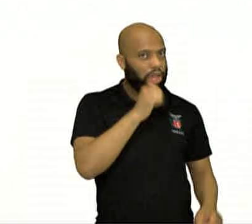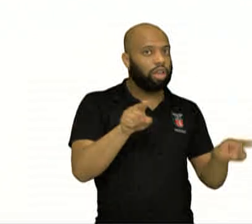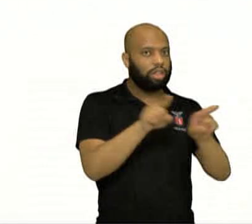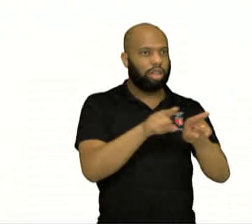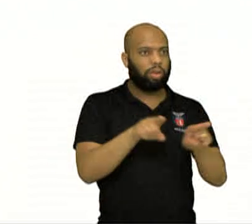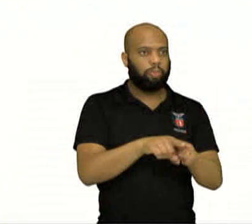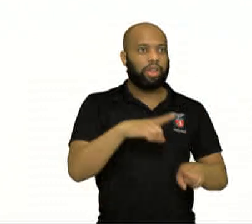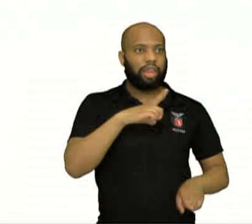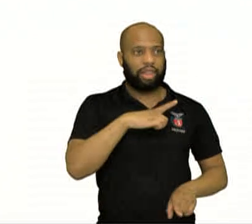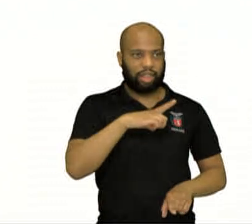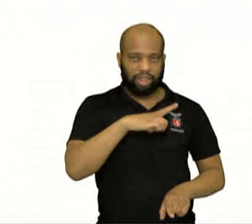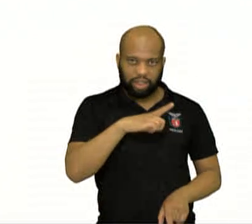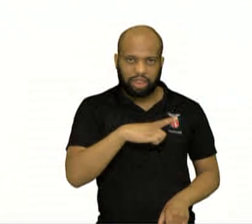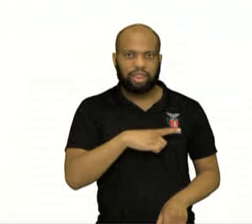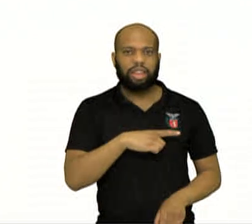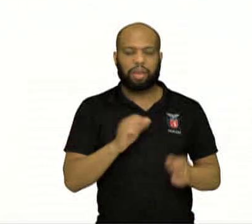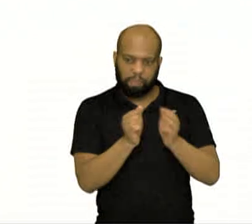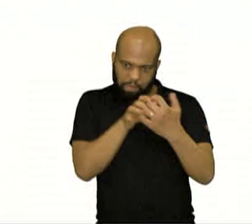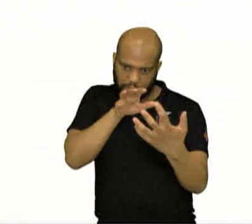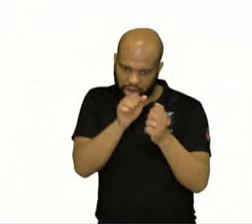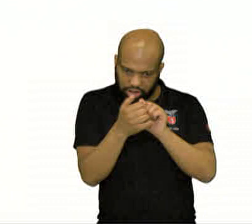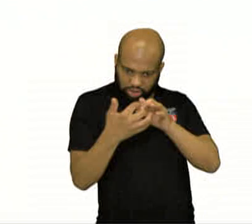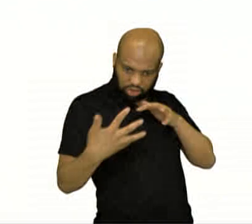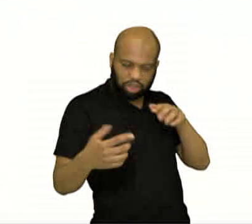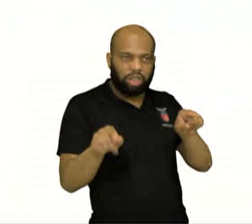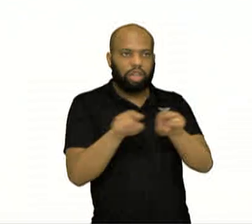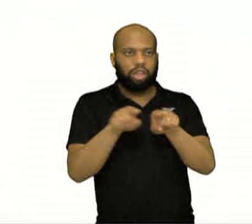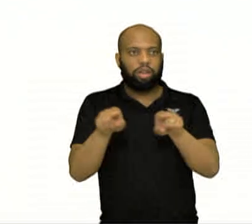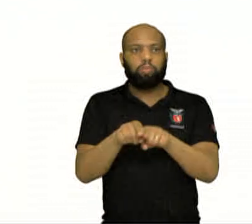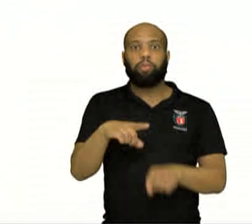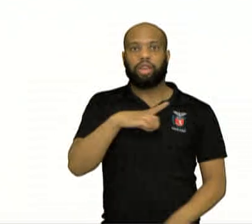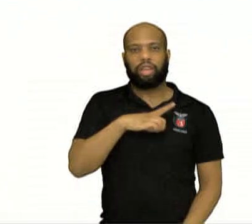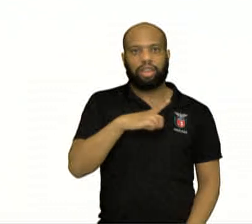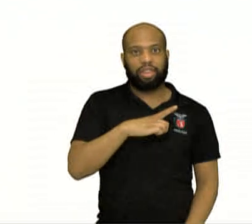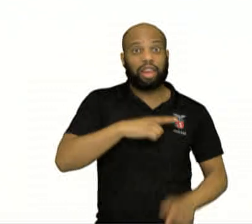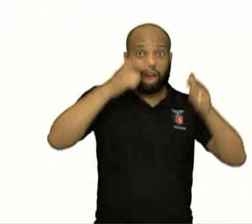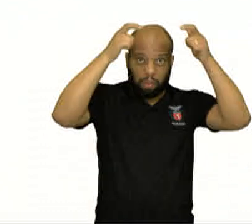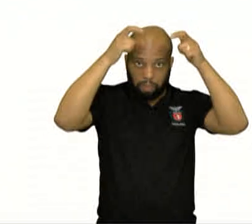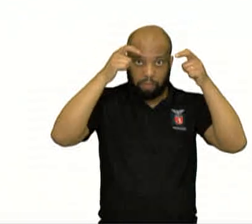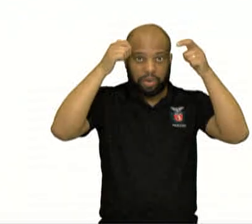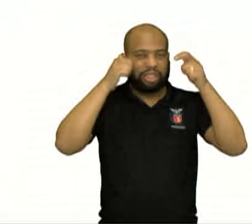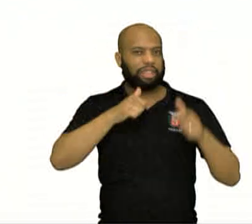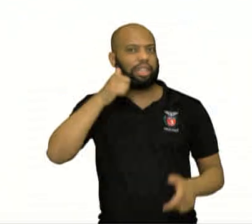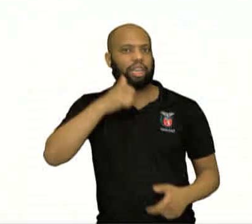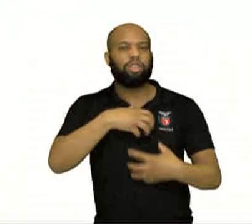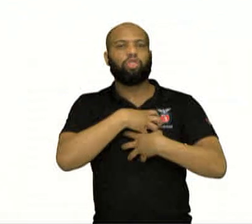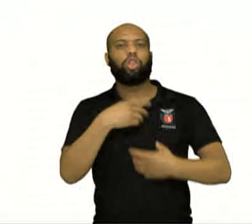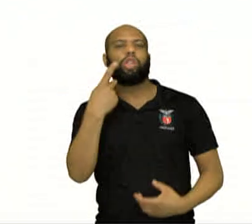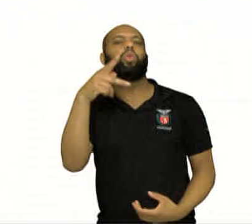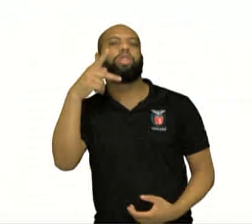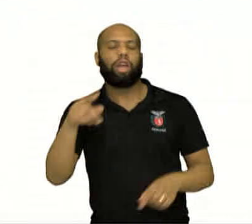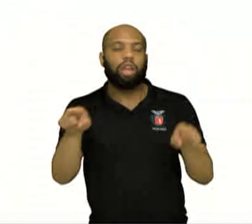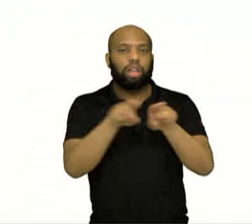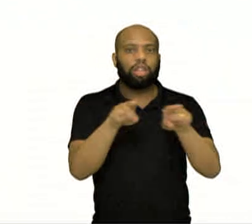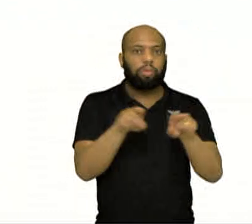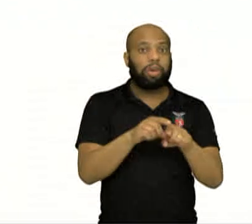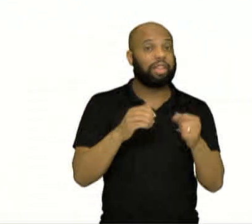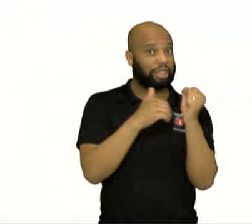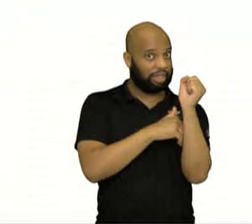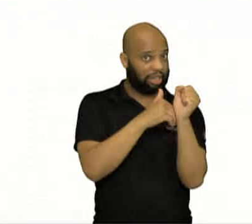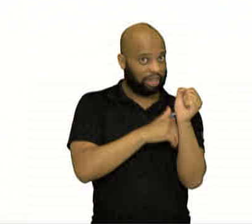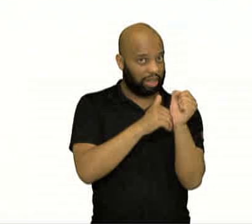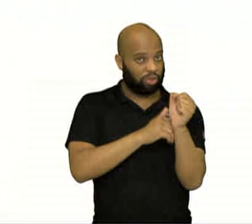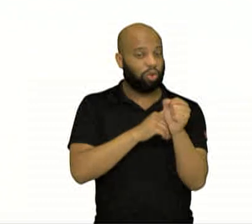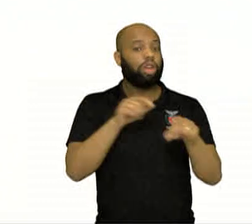magia de time cera H nem Inocência de Diana os segredos de hipólita e para